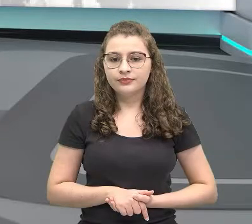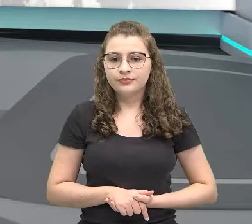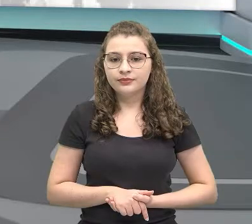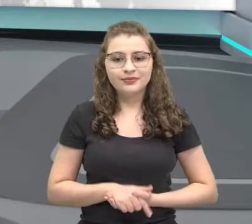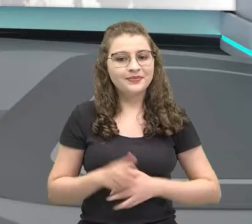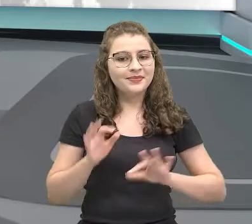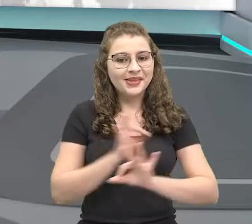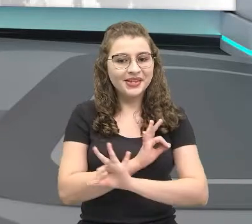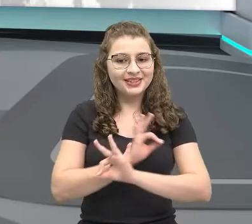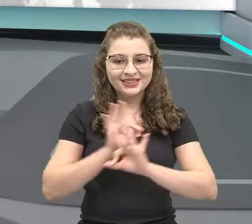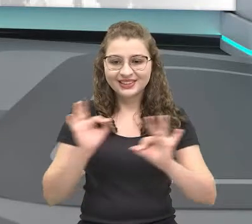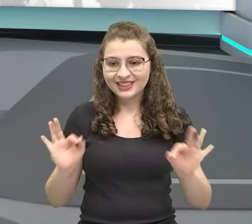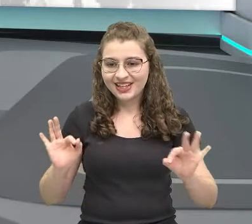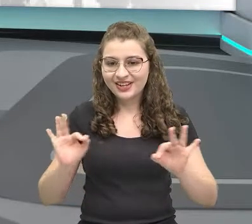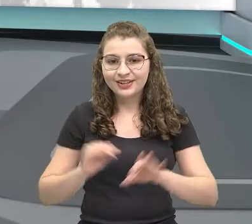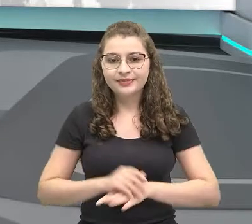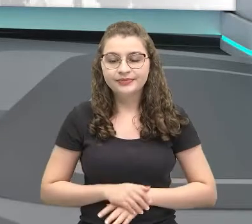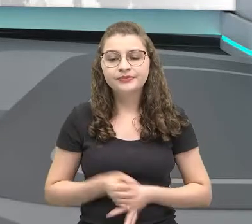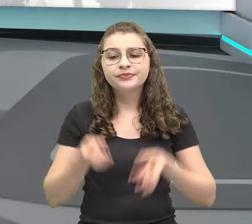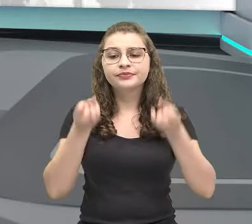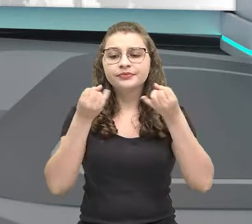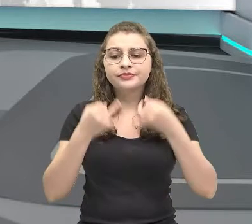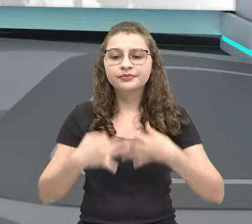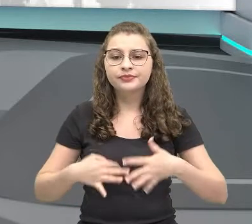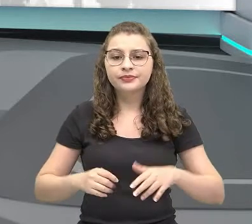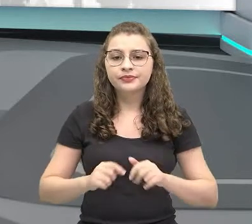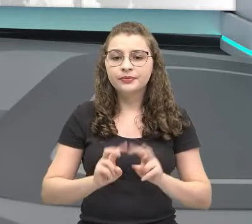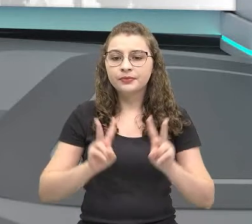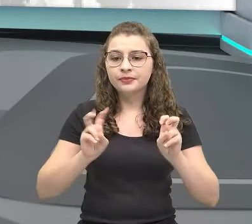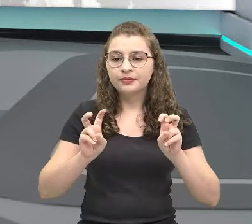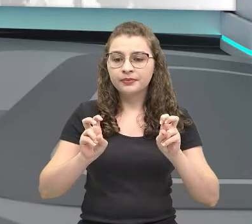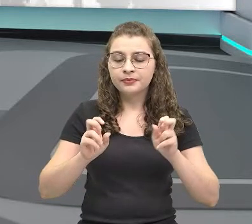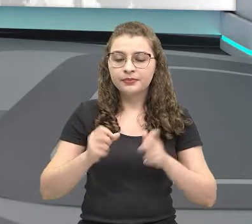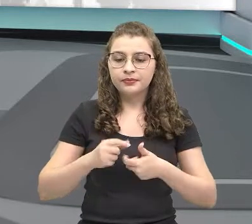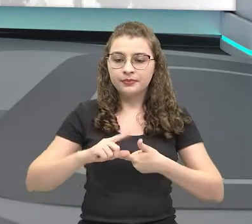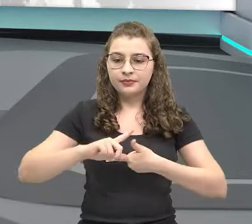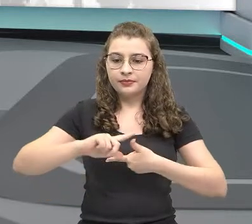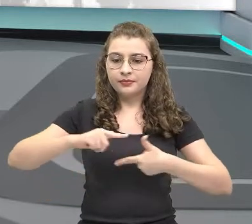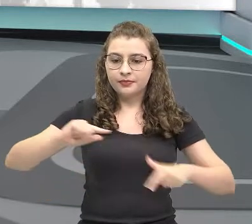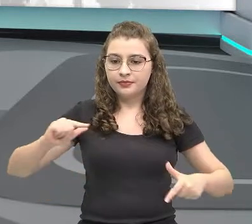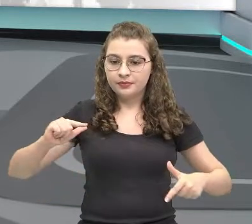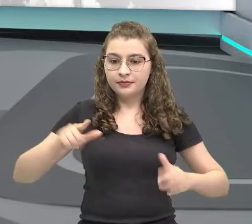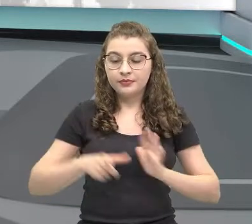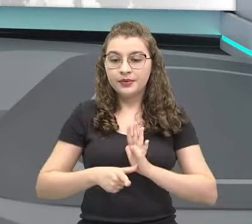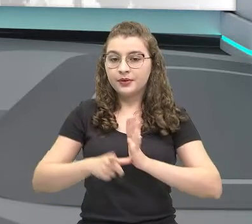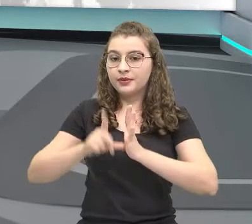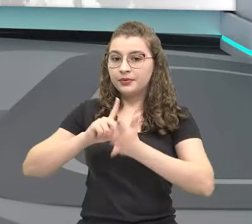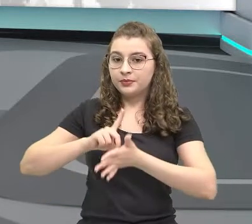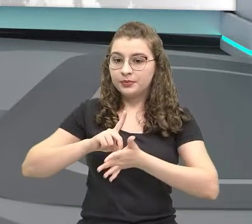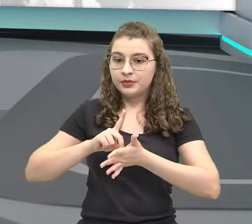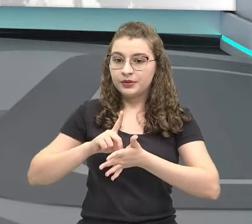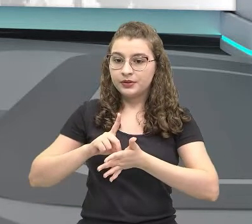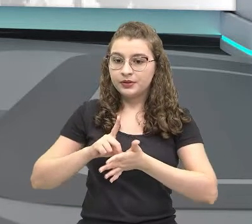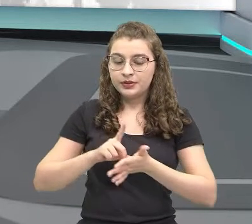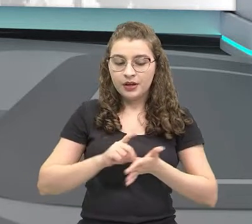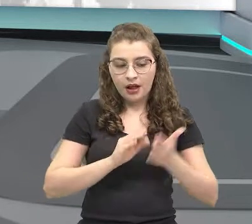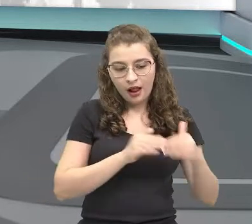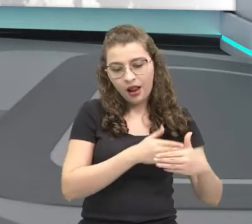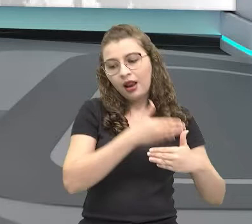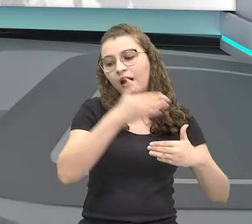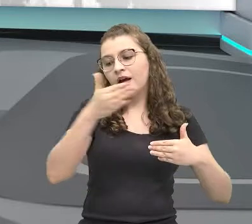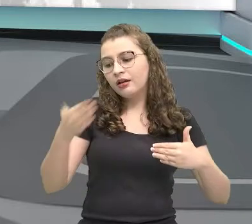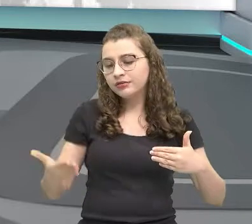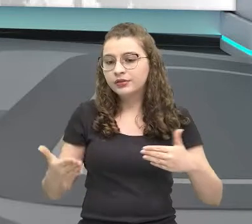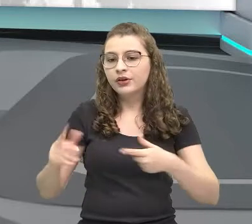Muito bem, muito bem, muito bem. Falando sobre pré-modernismo, uma passagem ali até chegar ao modernismo,